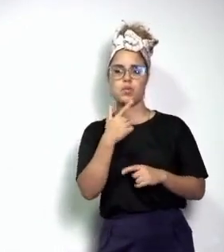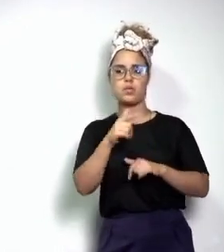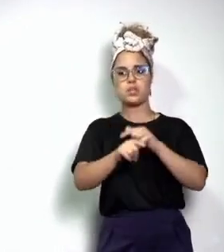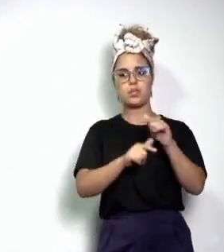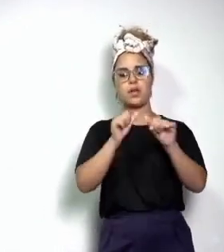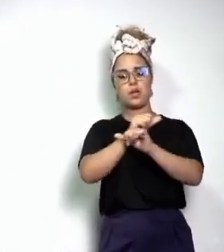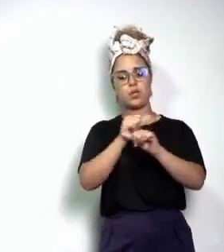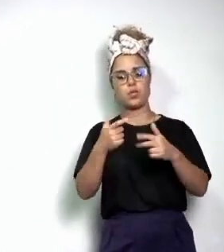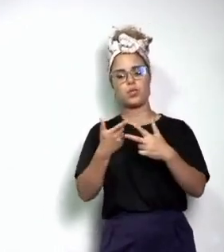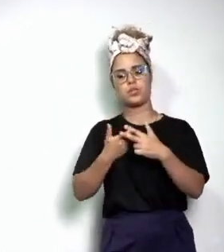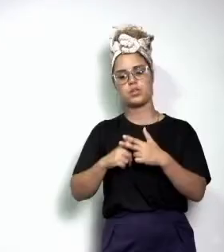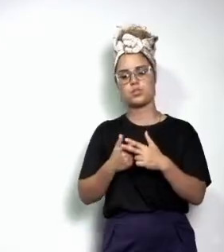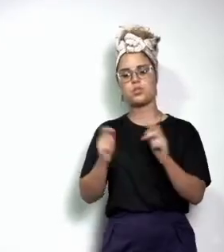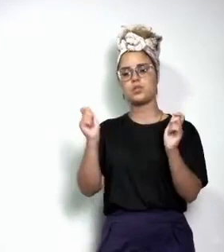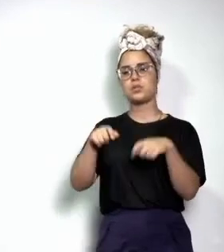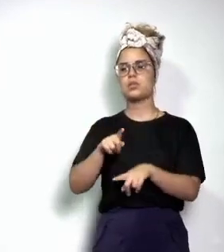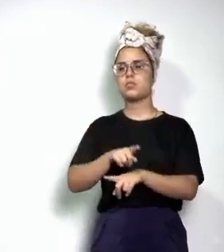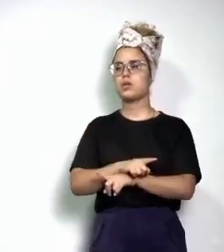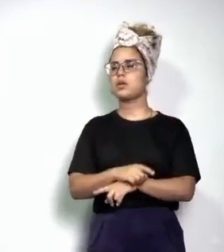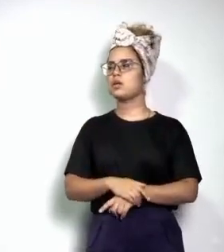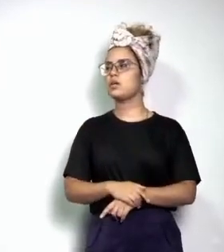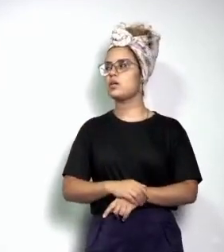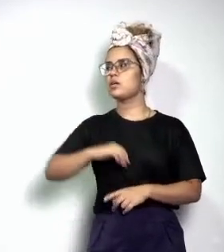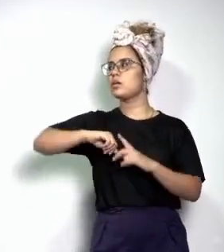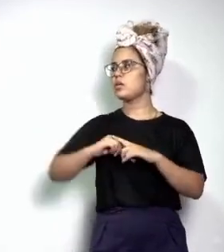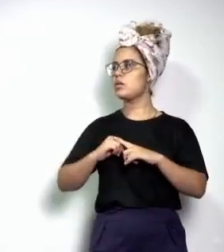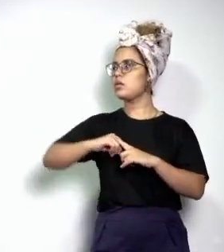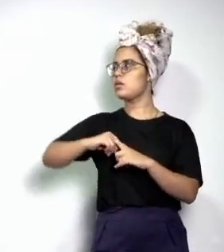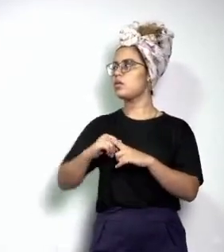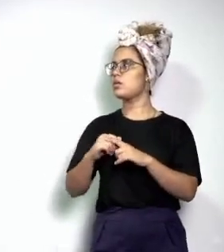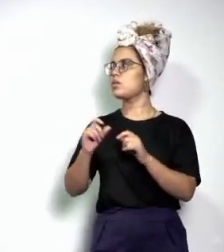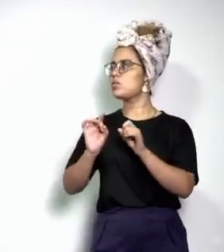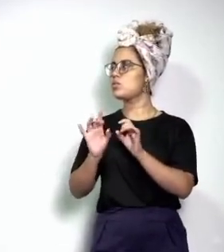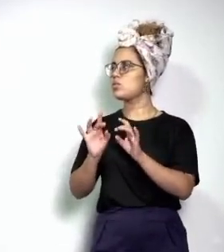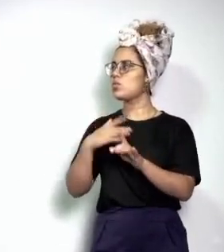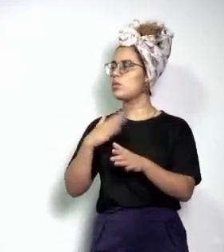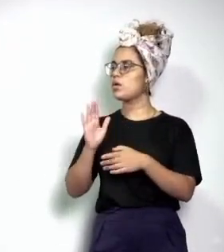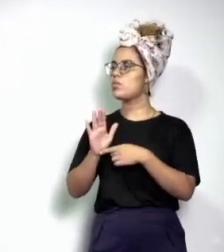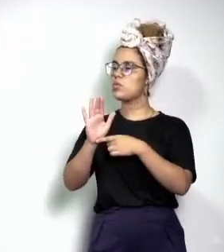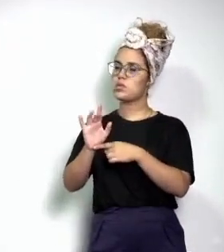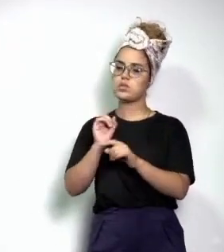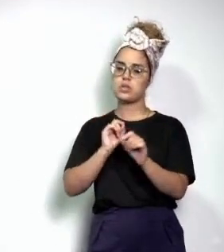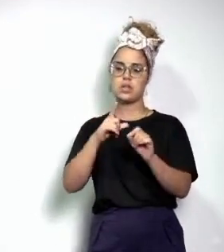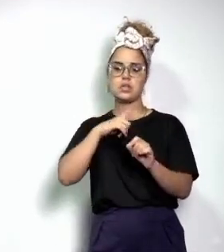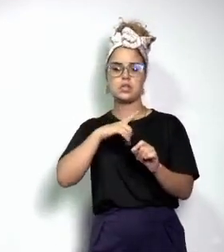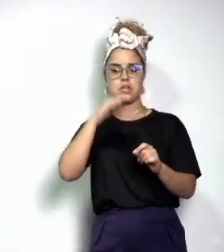trabalhar com outras chaves também. O braço articulado eu trouxe só para mostrar, assim, para a gente ter uma noção de preço. Ele está